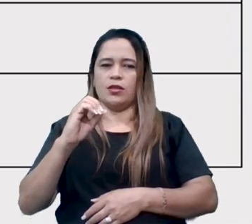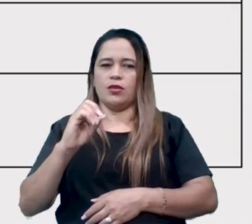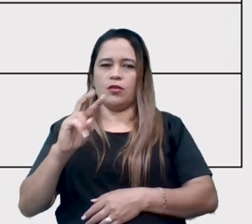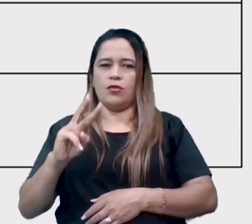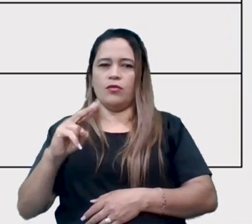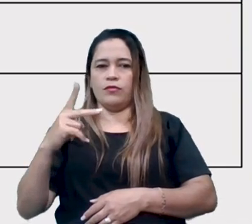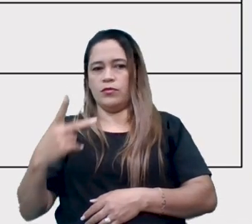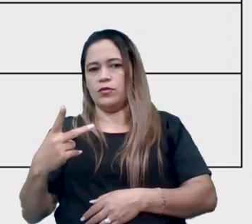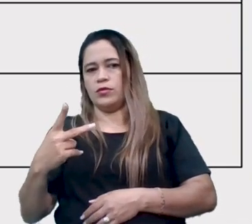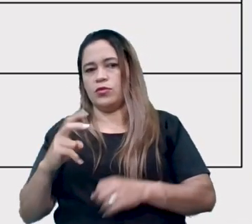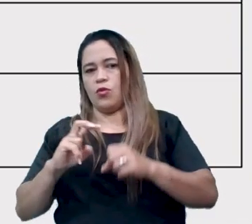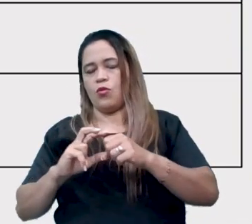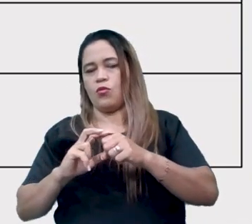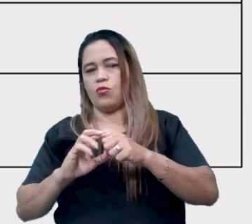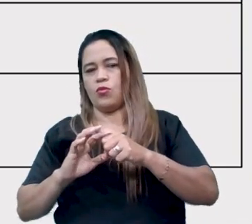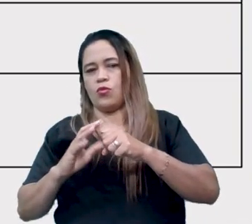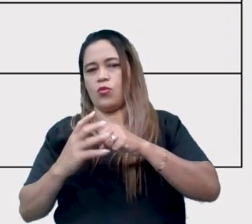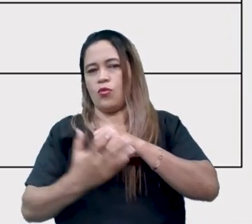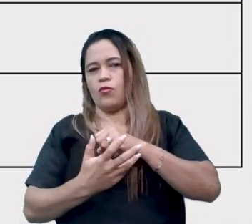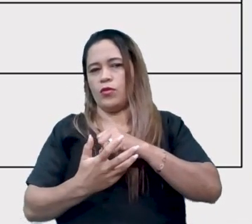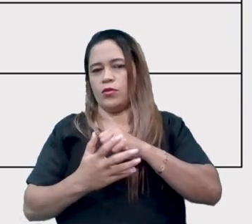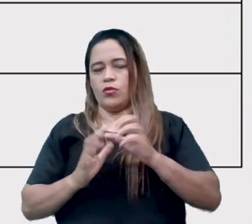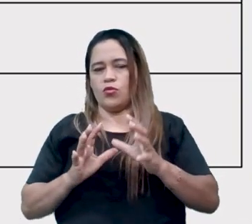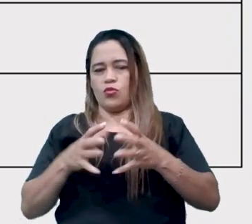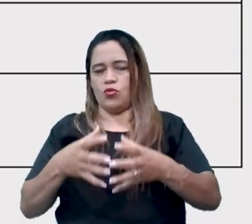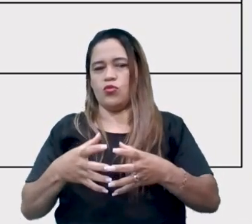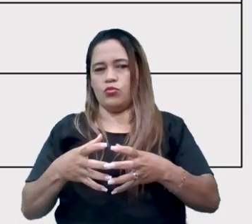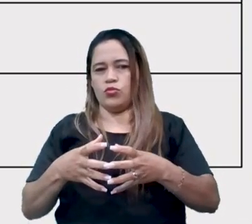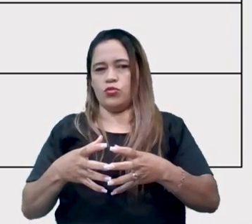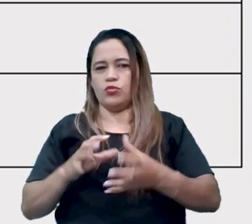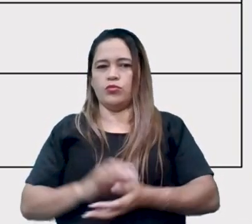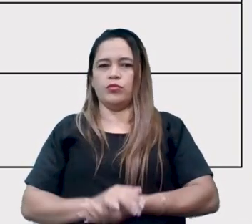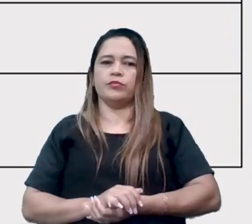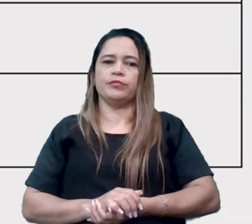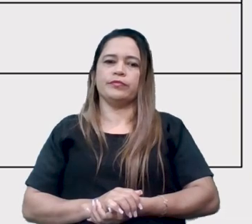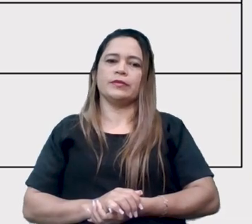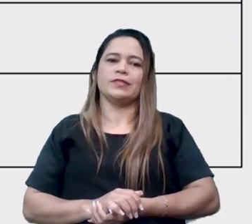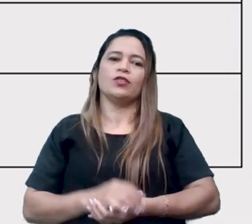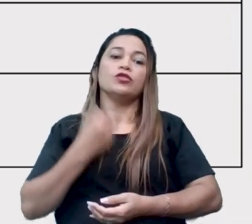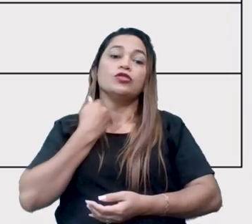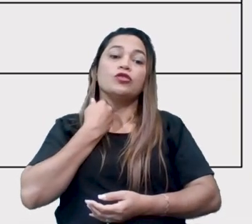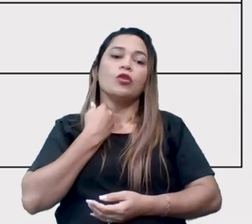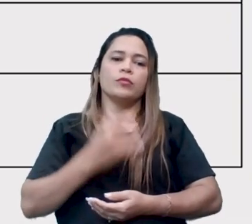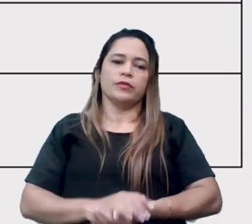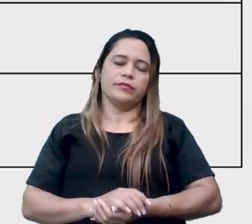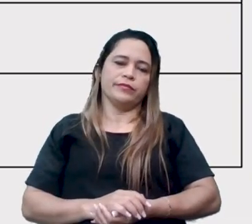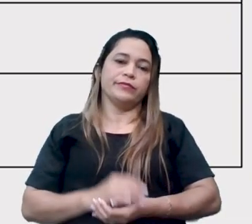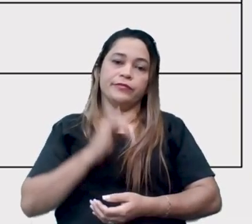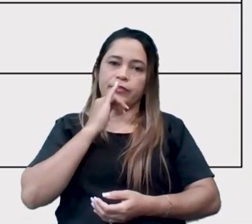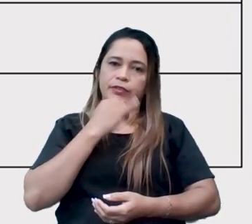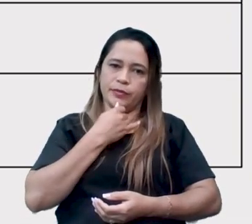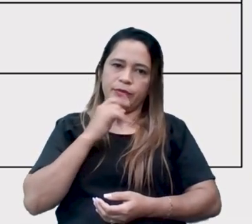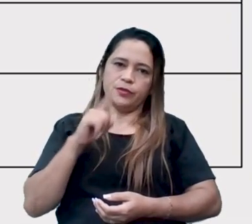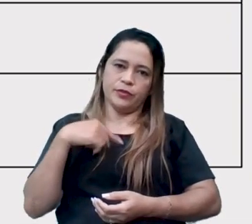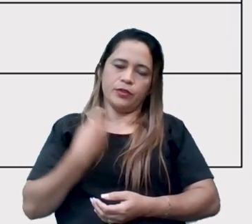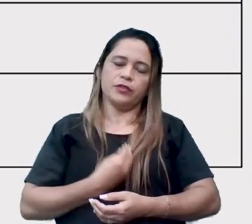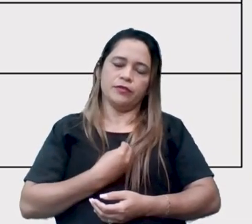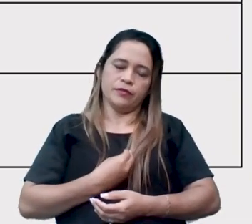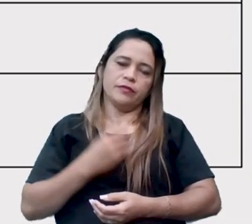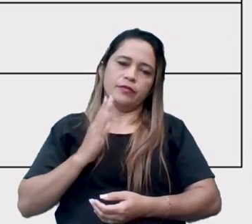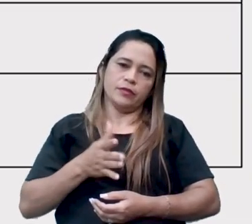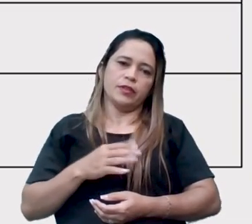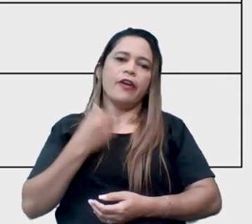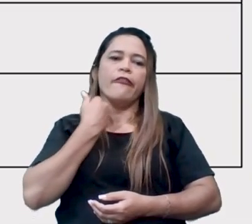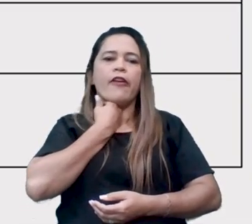ou coronavírus, que é a classe, né? O grupo do vírus onde ele está. Os sintomas, infelizmente, muitos de nós vivemos, né?